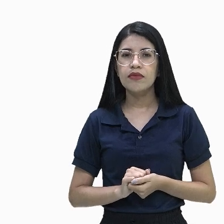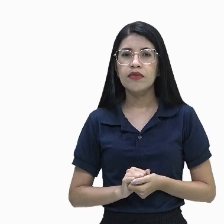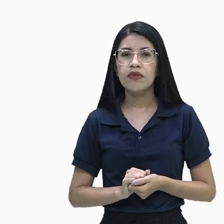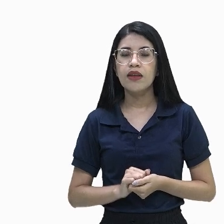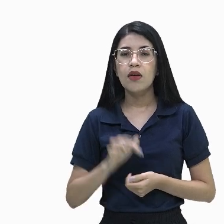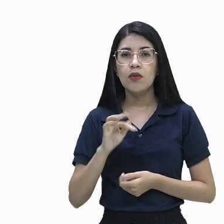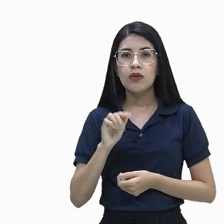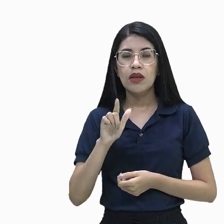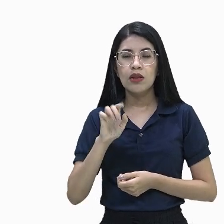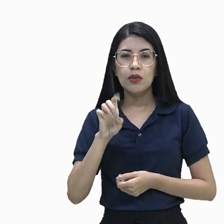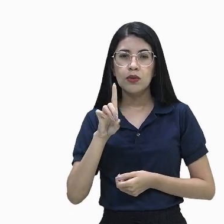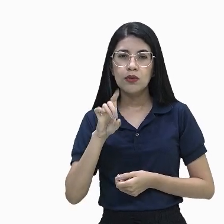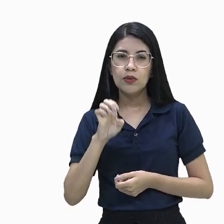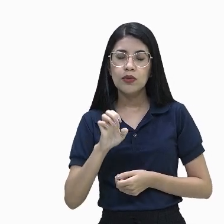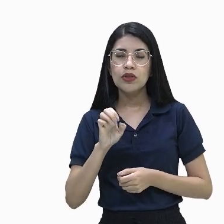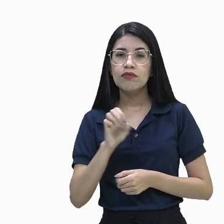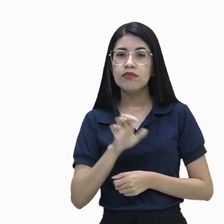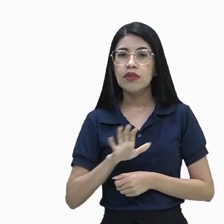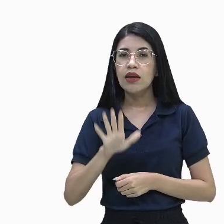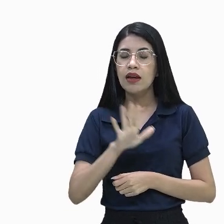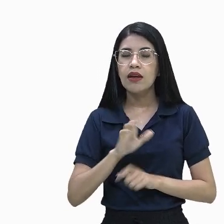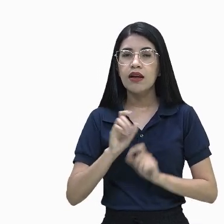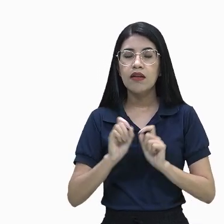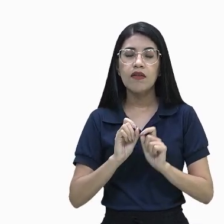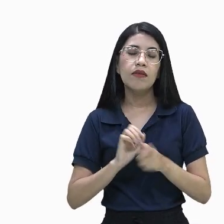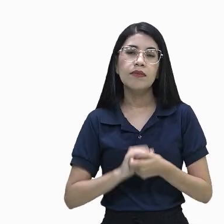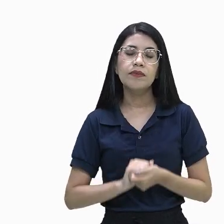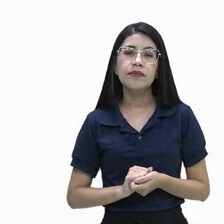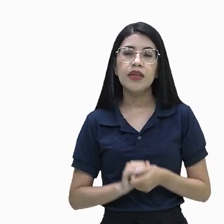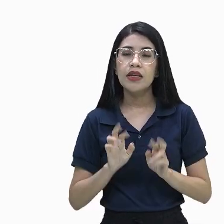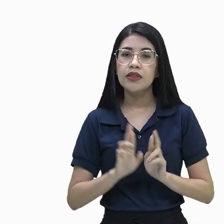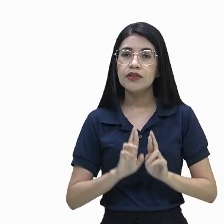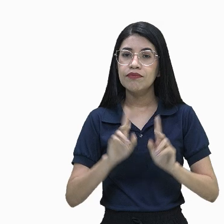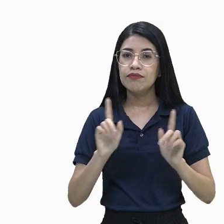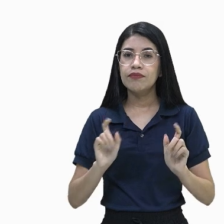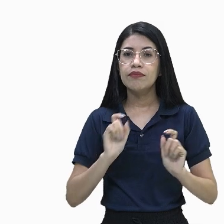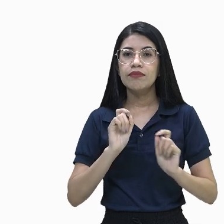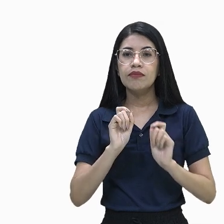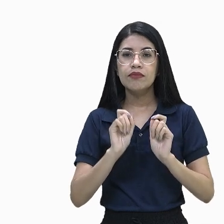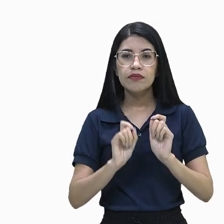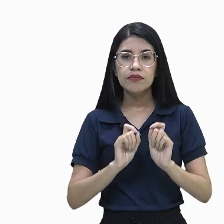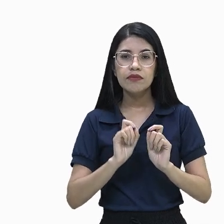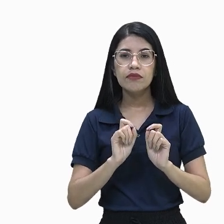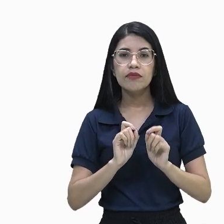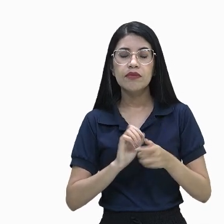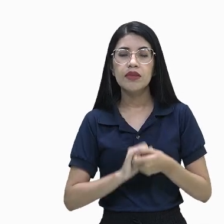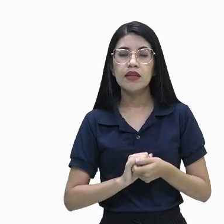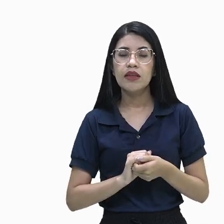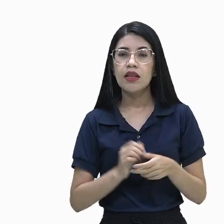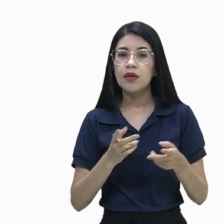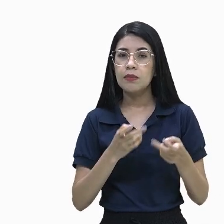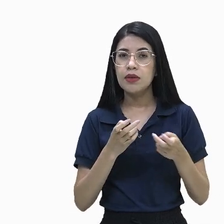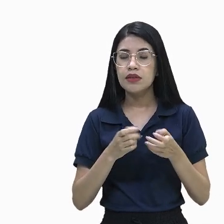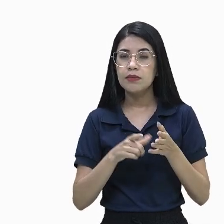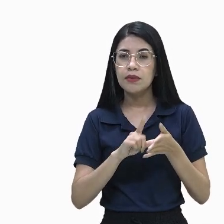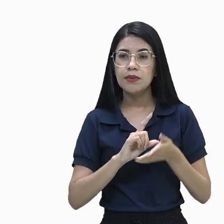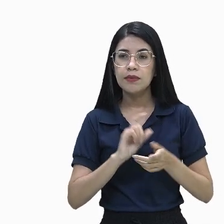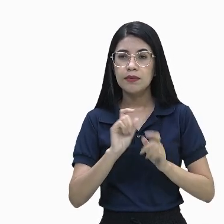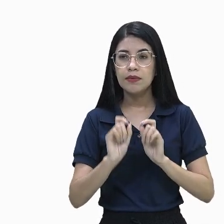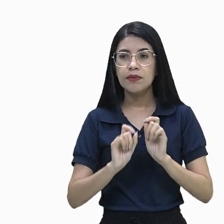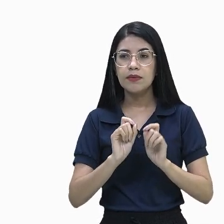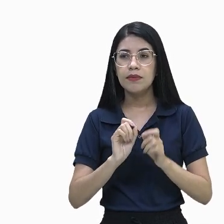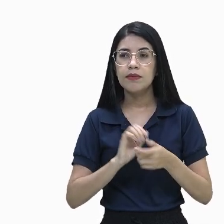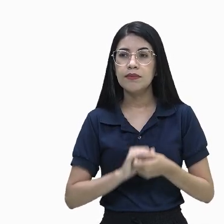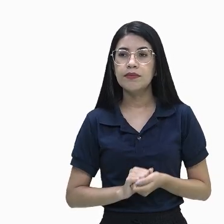grande declividade, né, diferentemente ali já da parte que a gente observou.